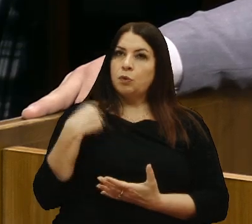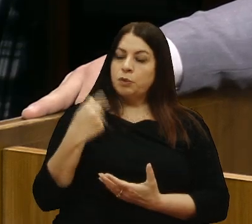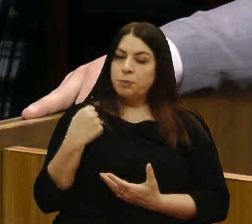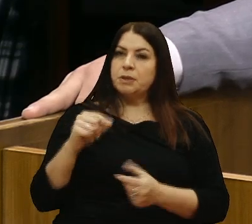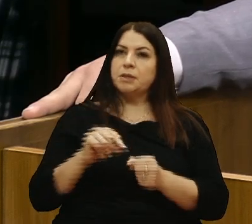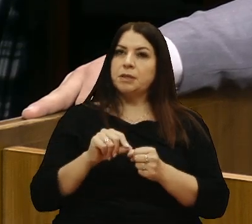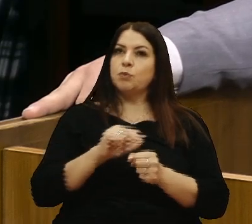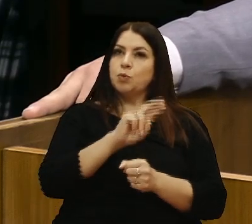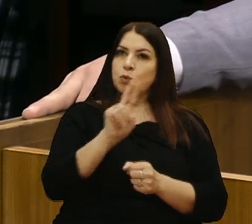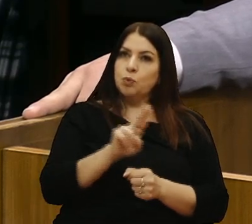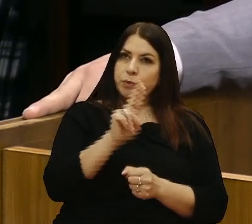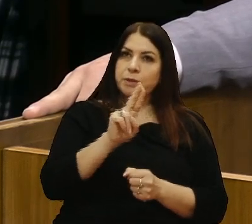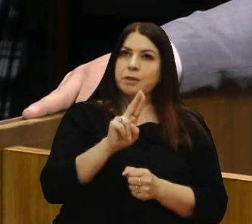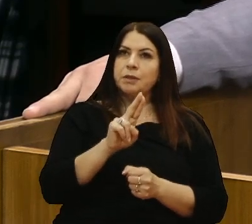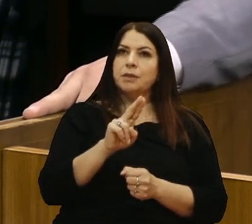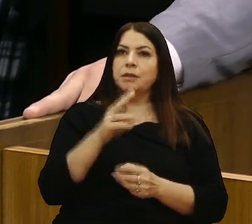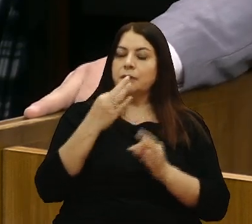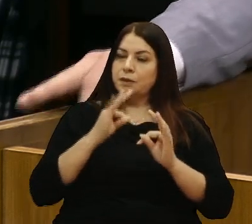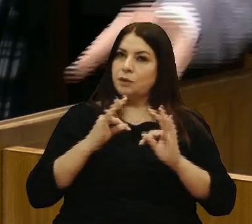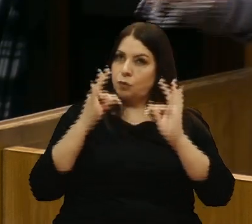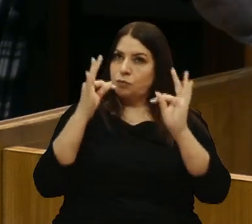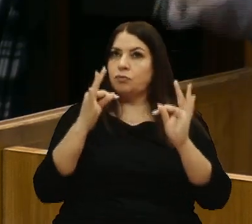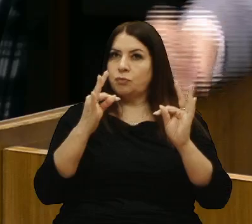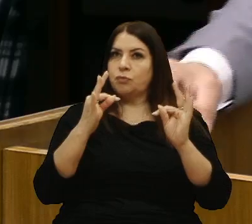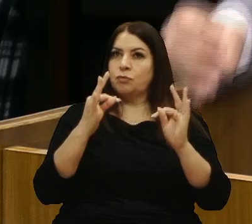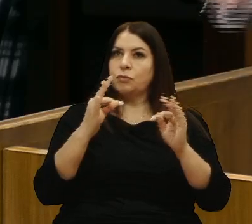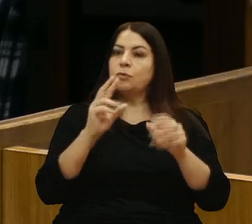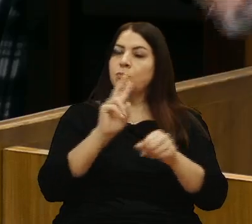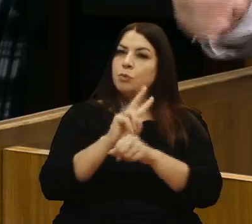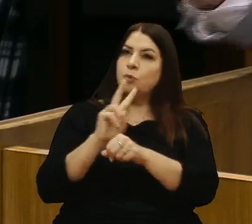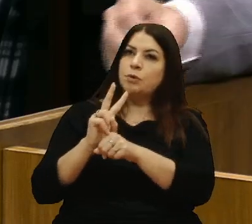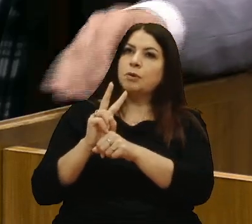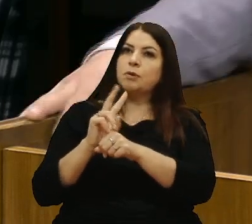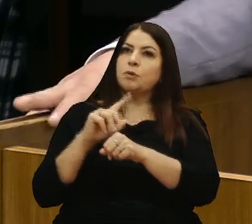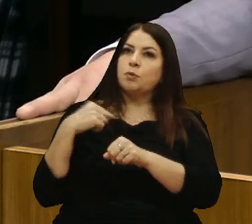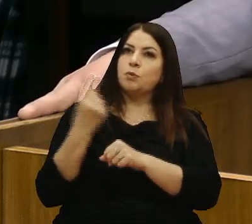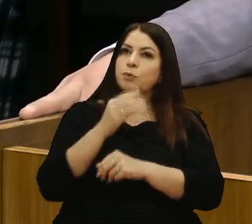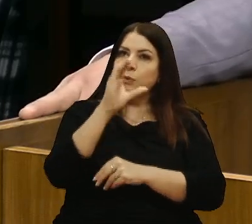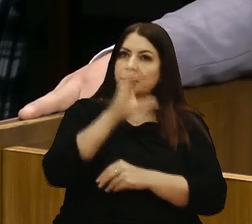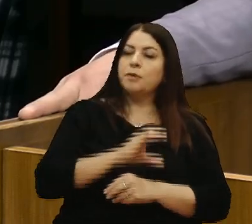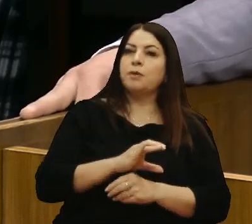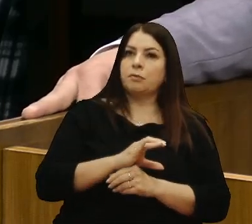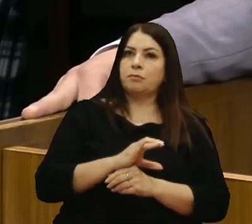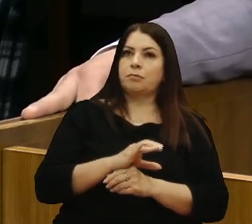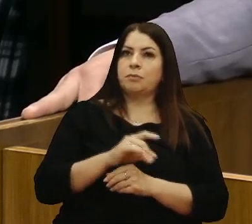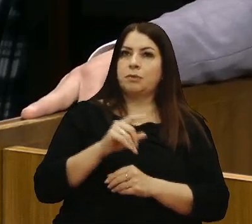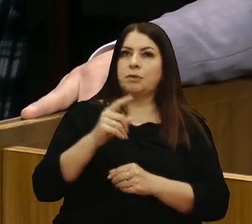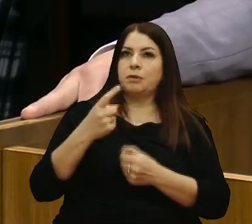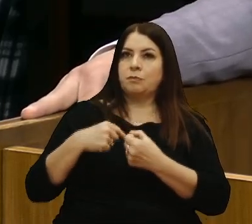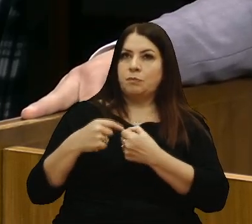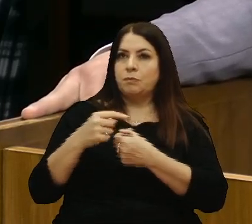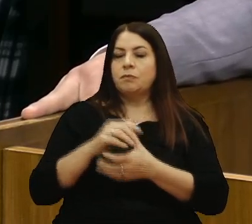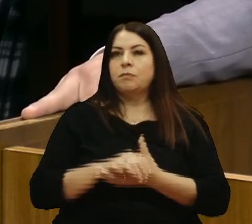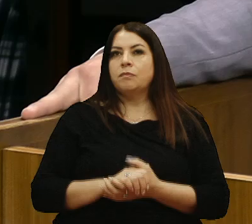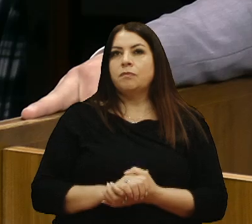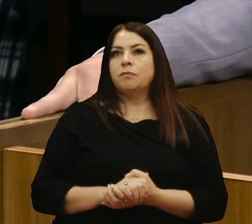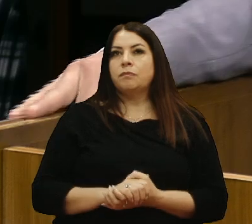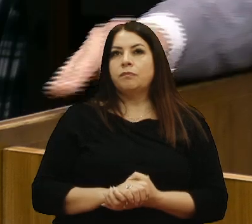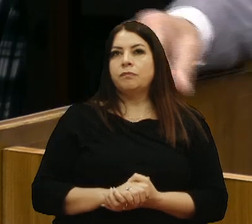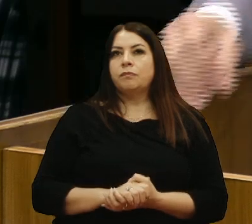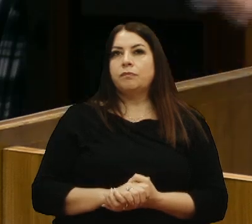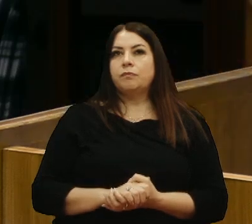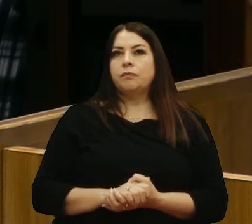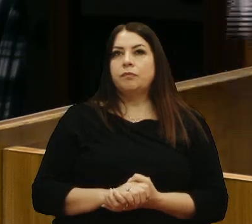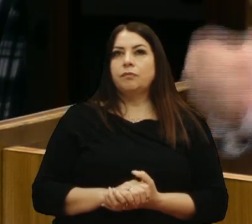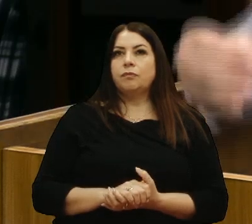precisamos utilizar da tecnologia para proteger o nosso cidadão no nosso município.